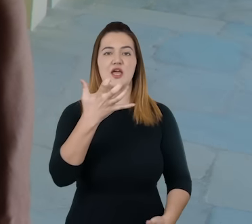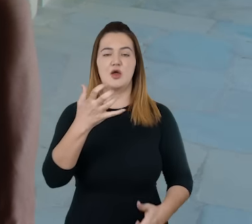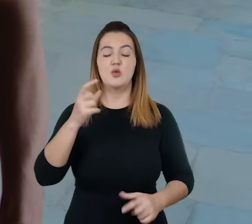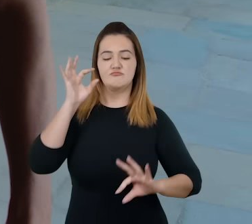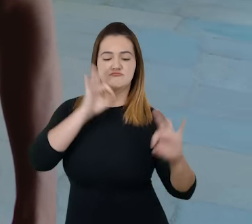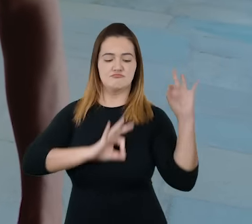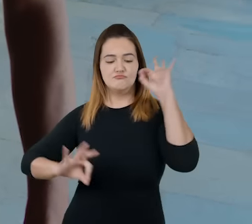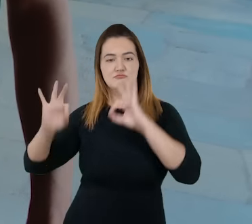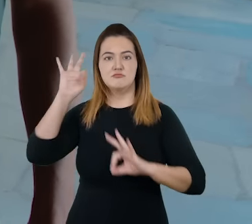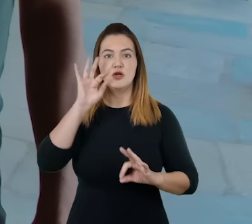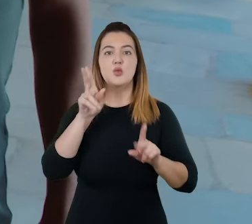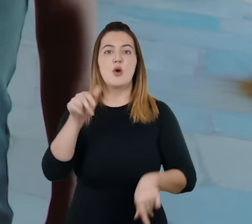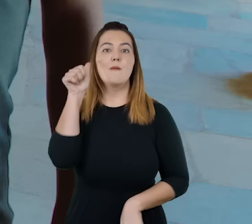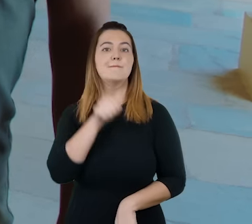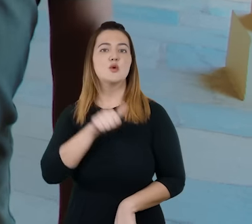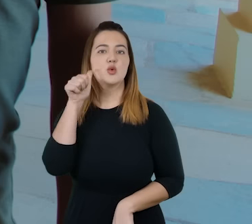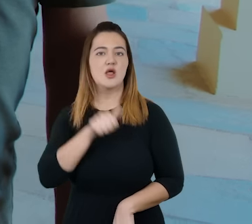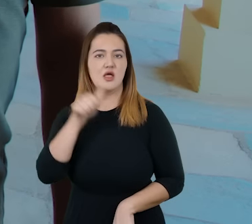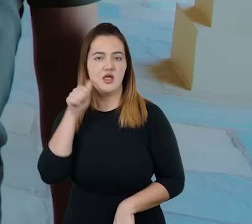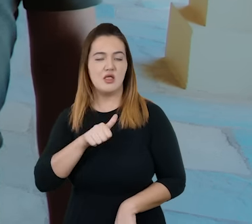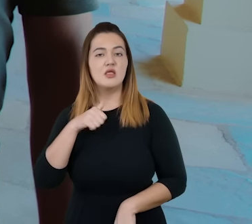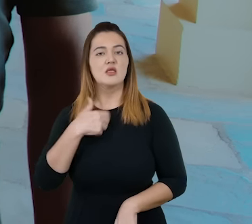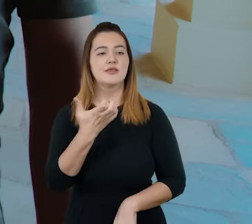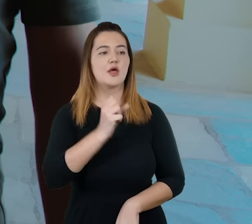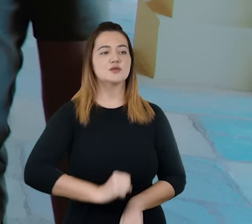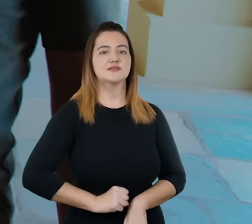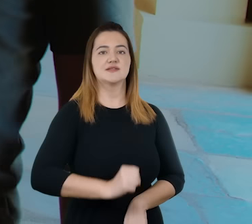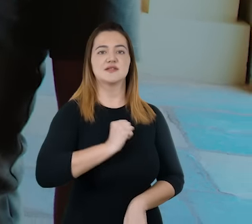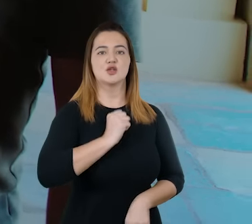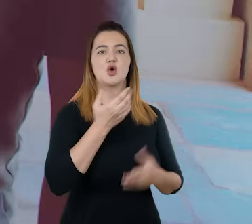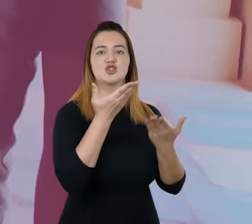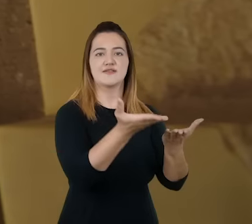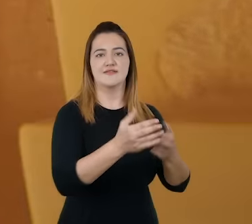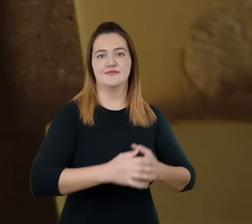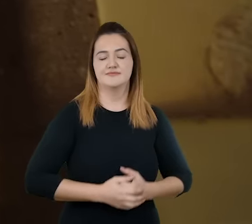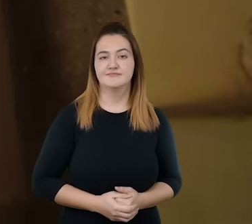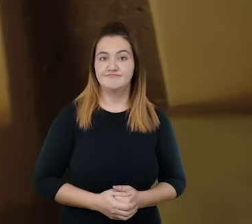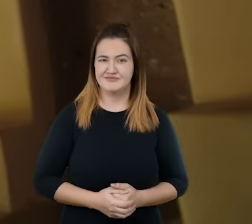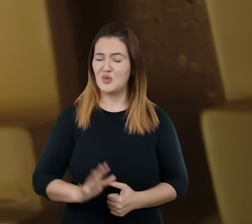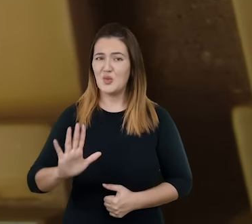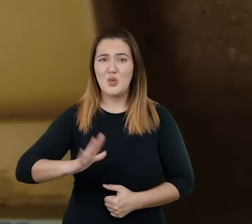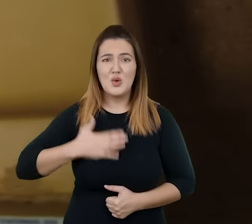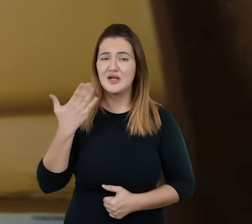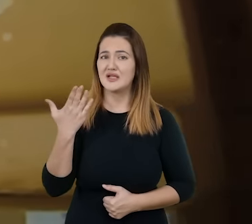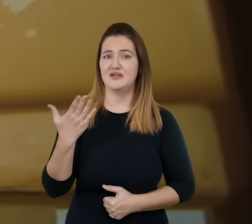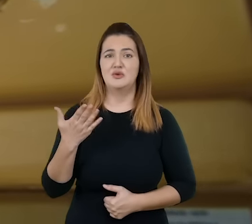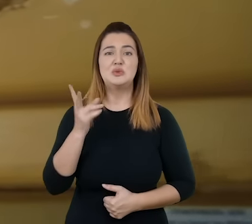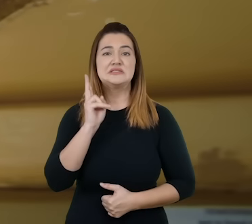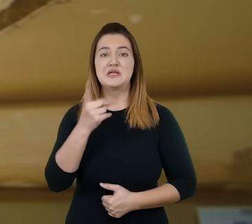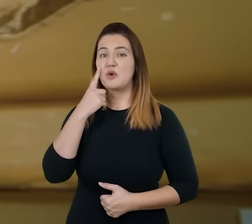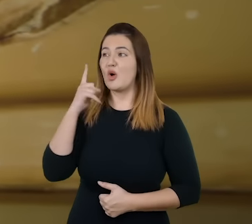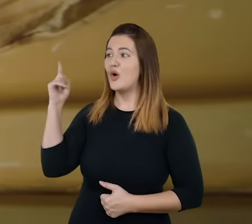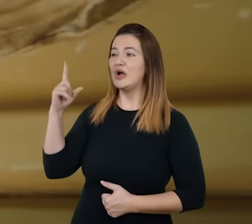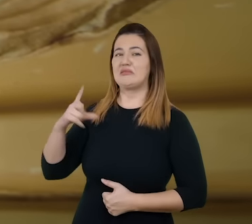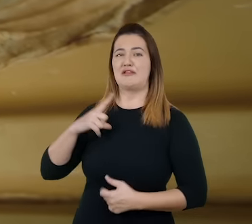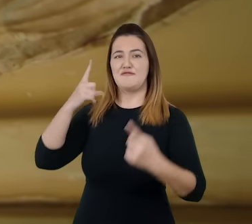qual Paulo estava enfrentando? Voltando ao teatro, todas as cenas envolviam muita mistura de